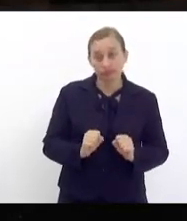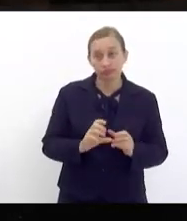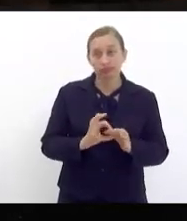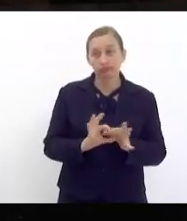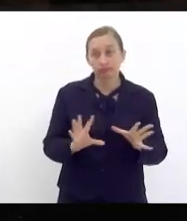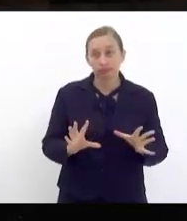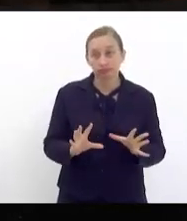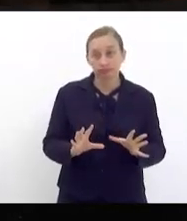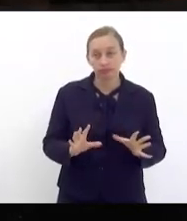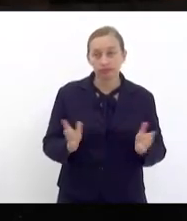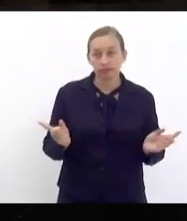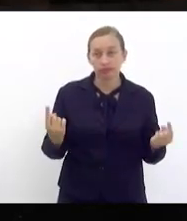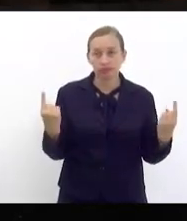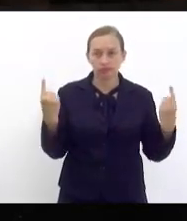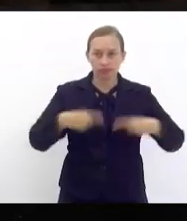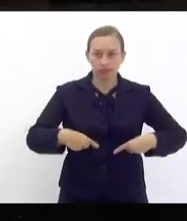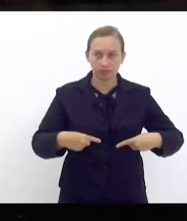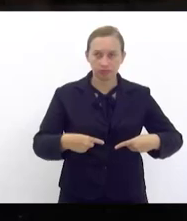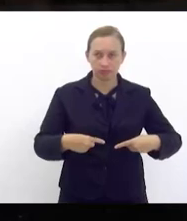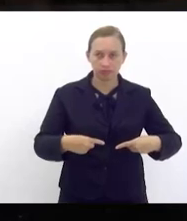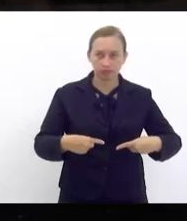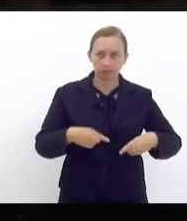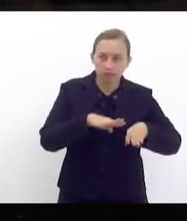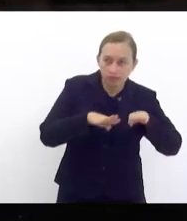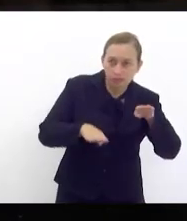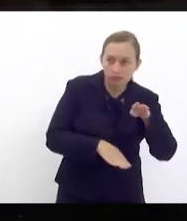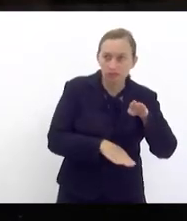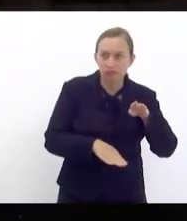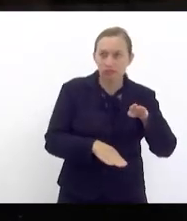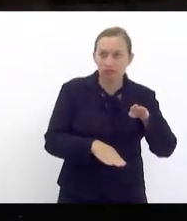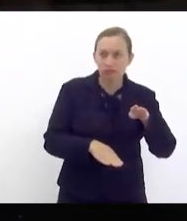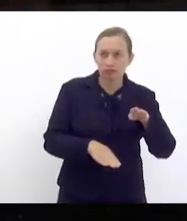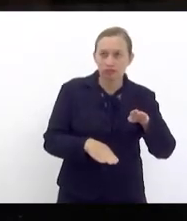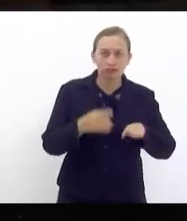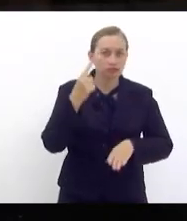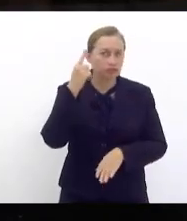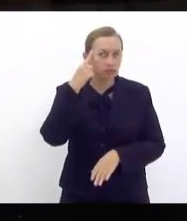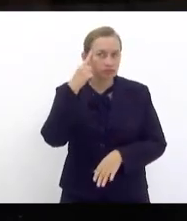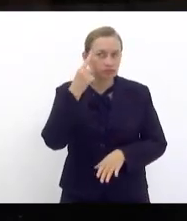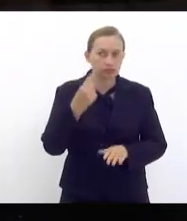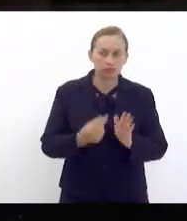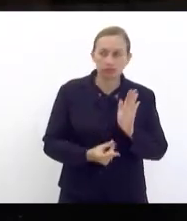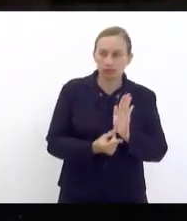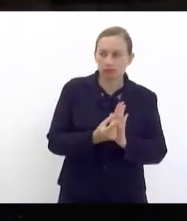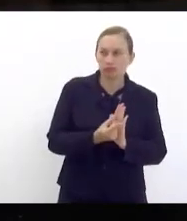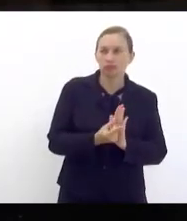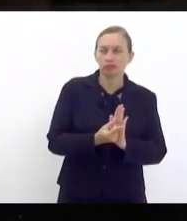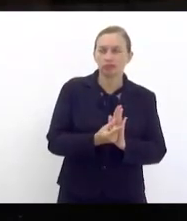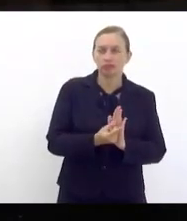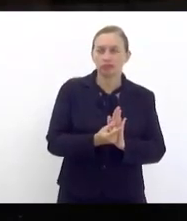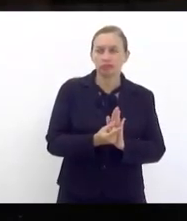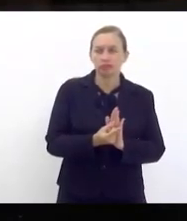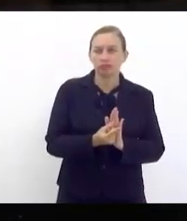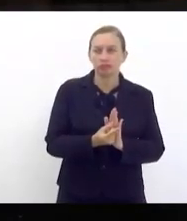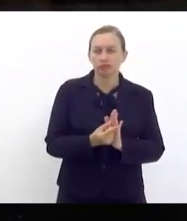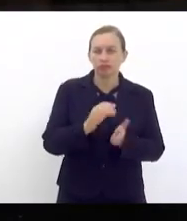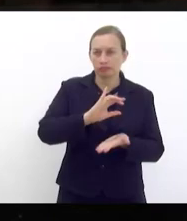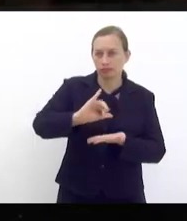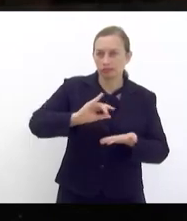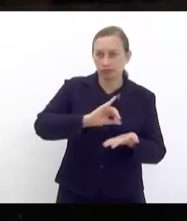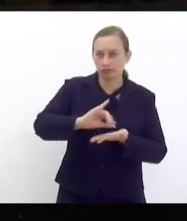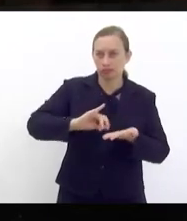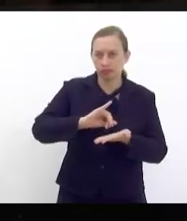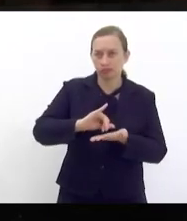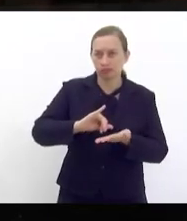deixar de competir em condições desiguais com a lógica financeira do fluxo de capital e passar